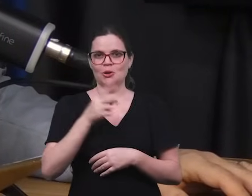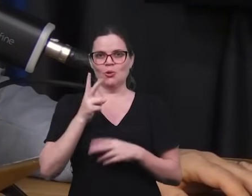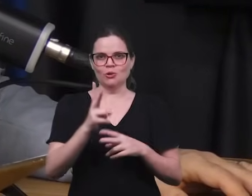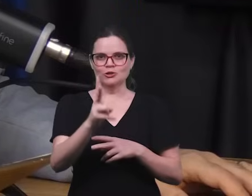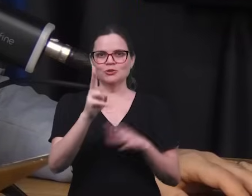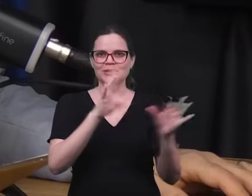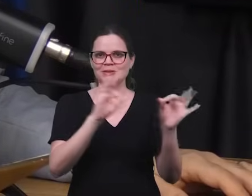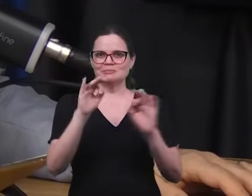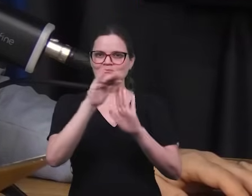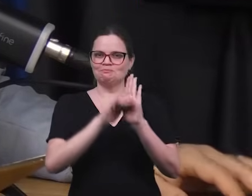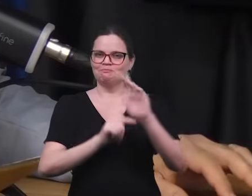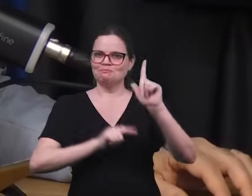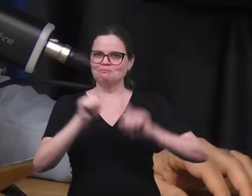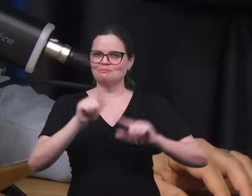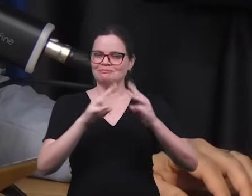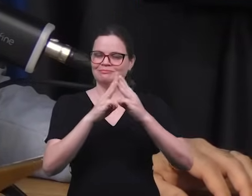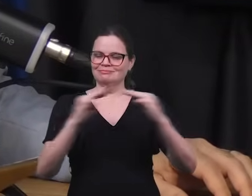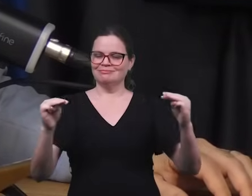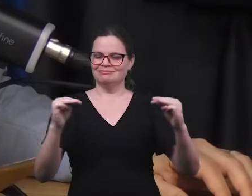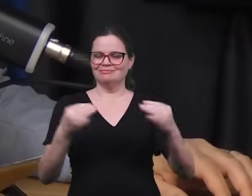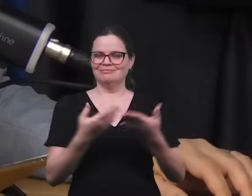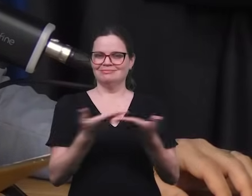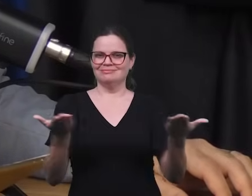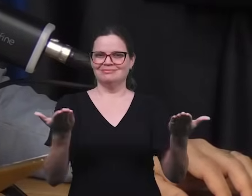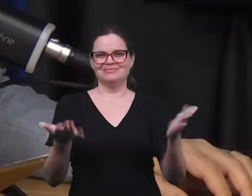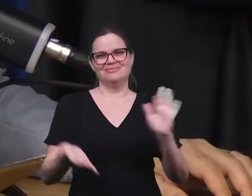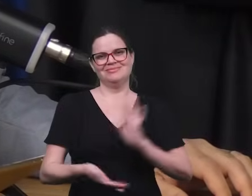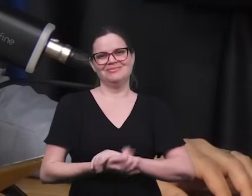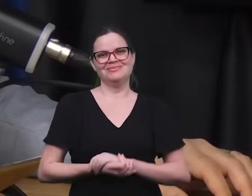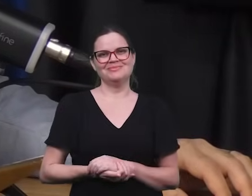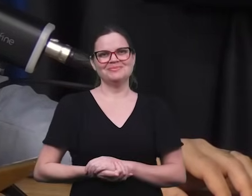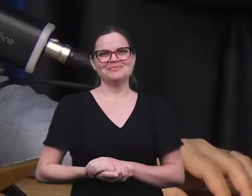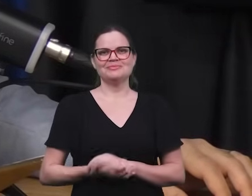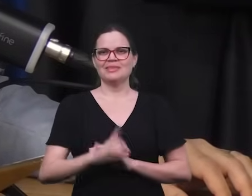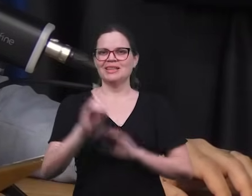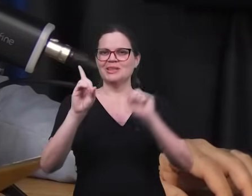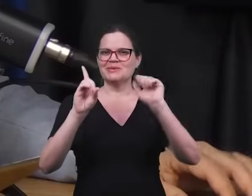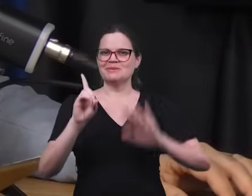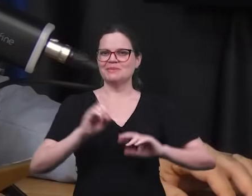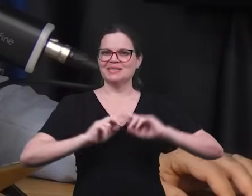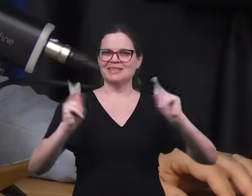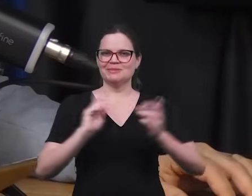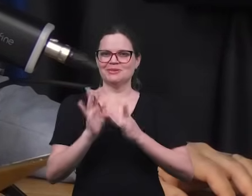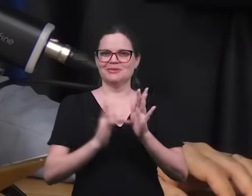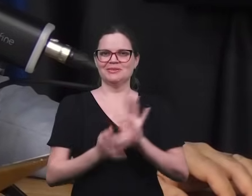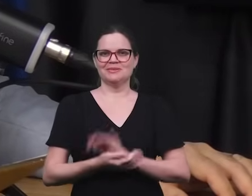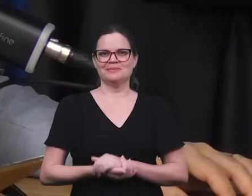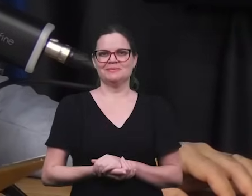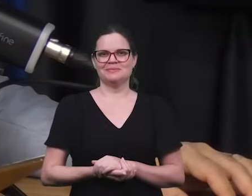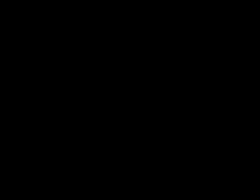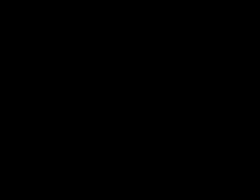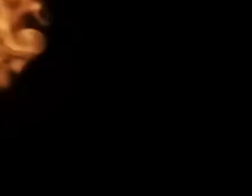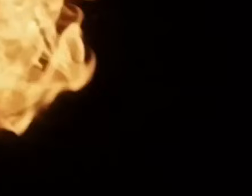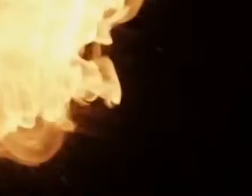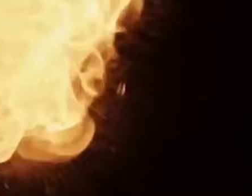Santo. Continue participando da programação da TV Manaim. Deus abençoe. A paz do Senhor.